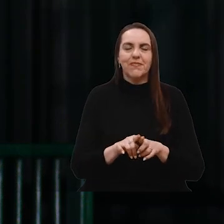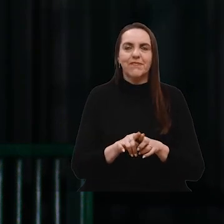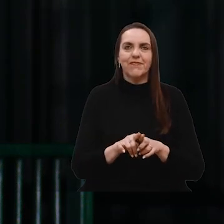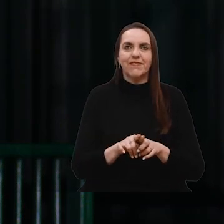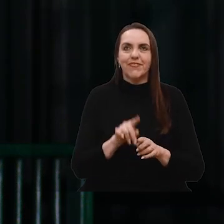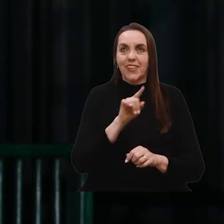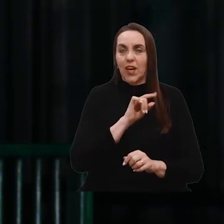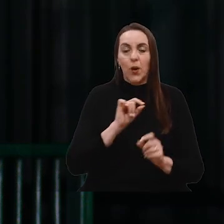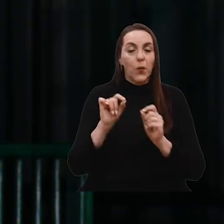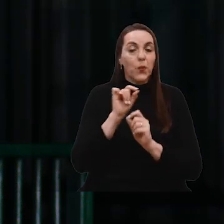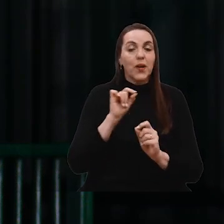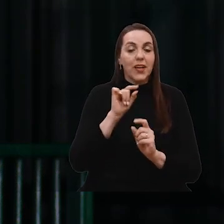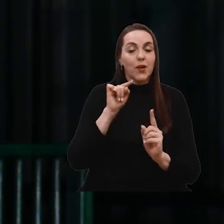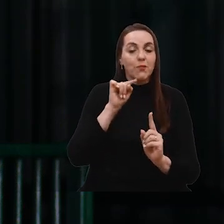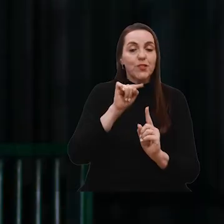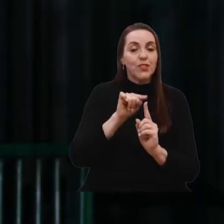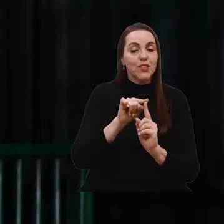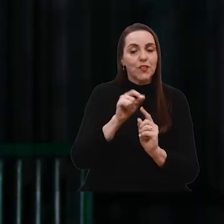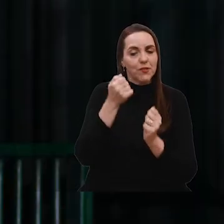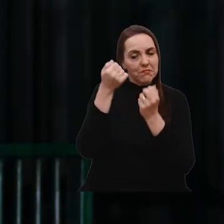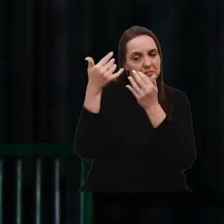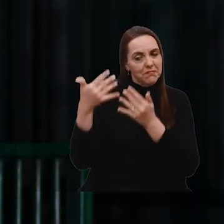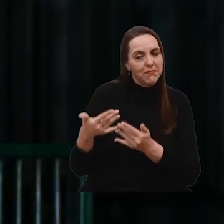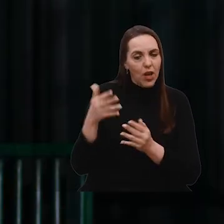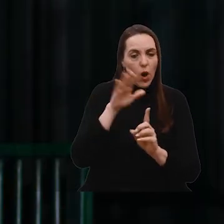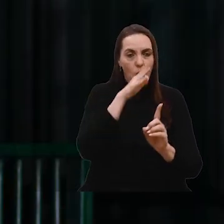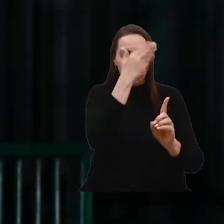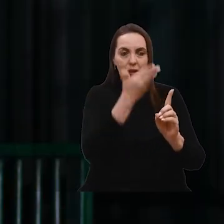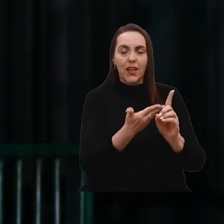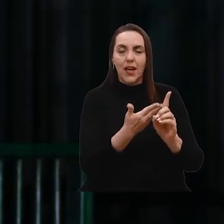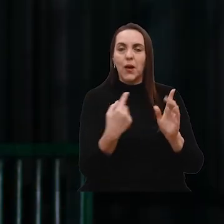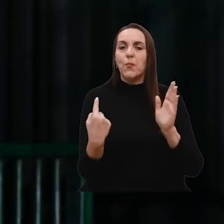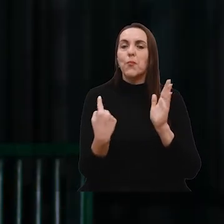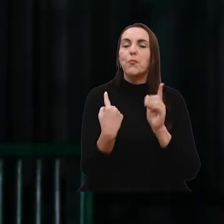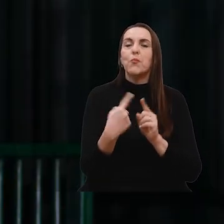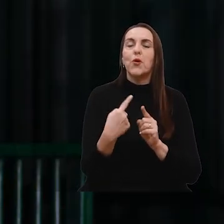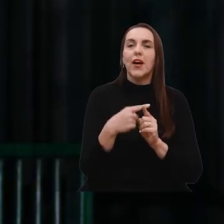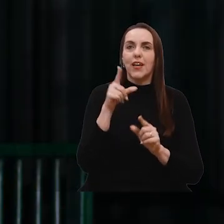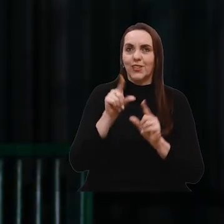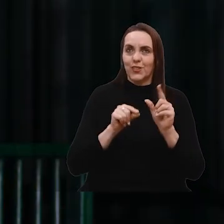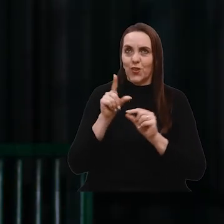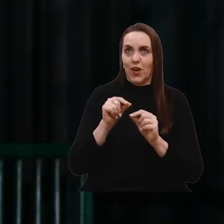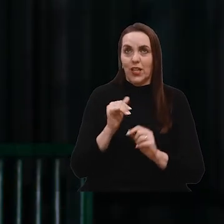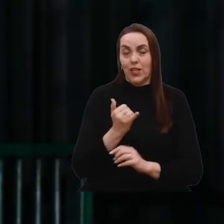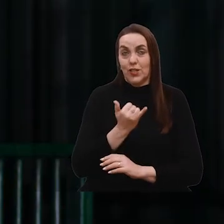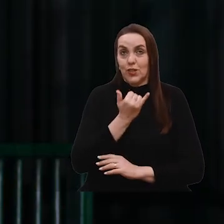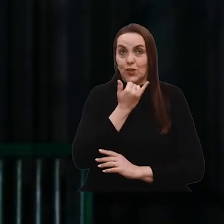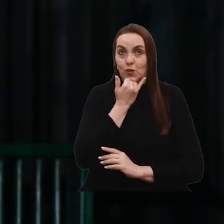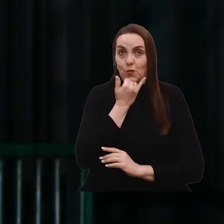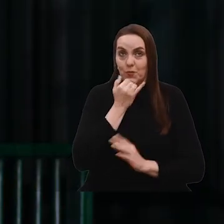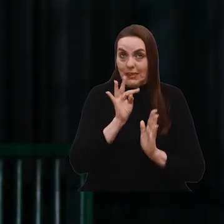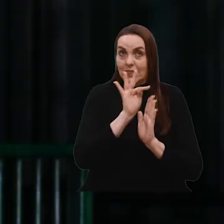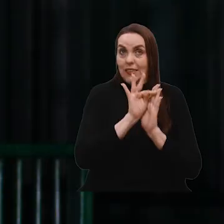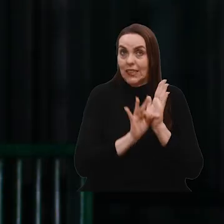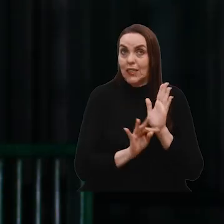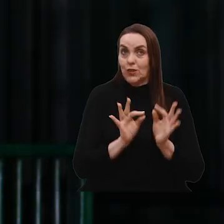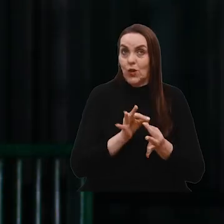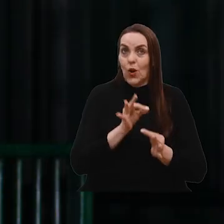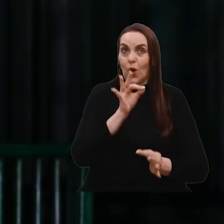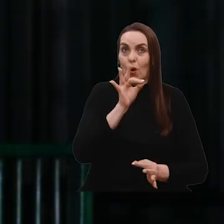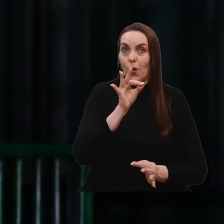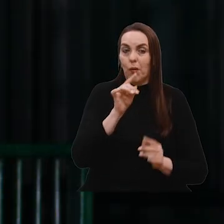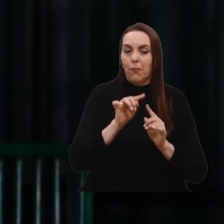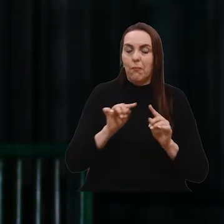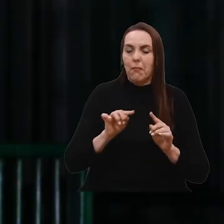a tarefa que me foi dada é a de falar um pouco dos nossos homenageados e o porquê dessa escolha. Vocês me perdoem, o texto é um